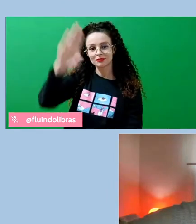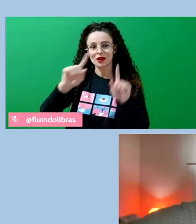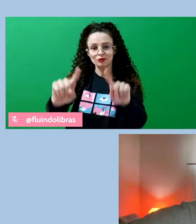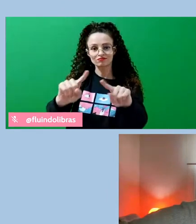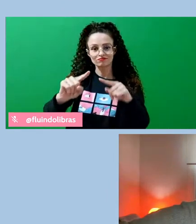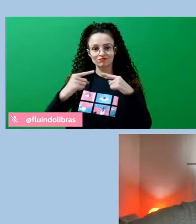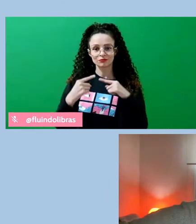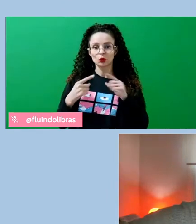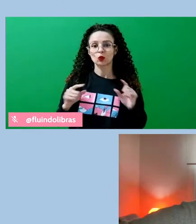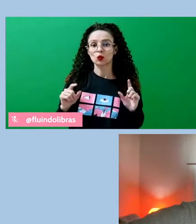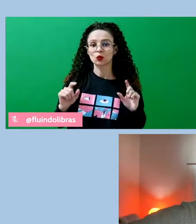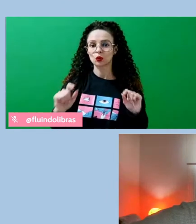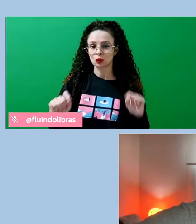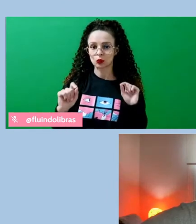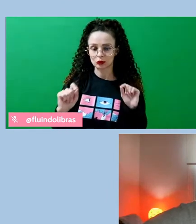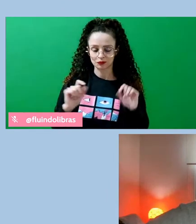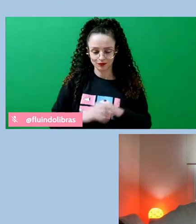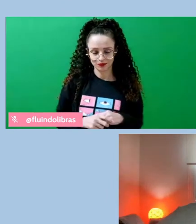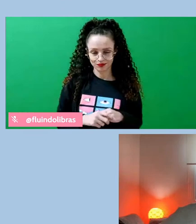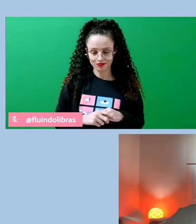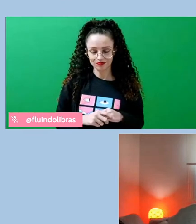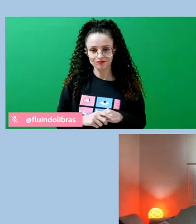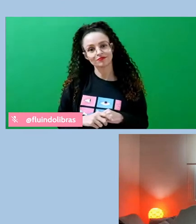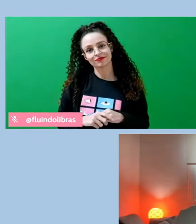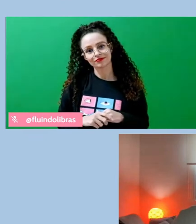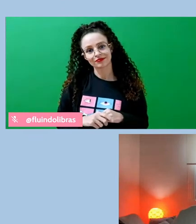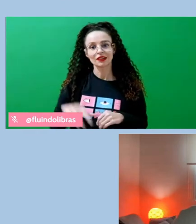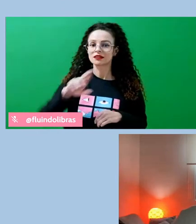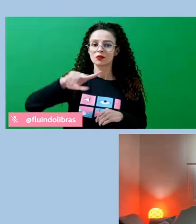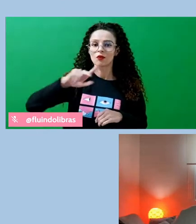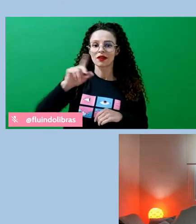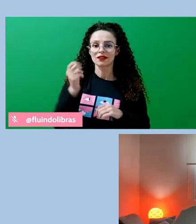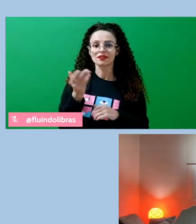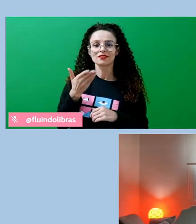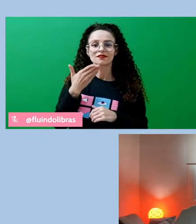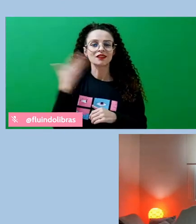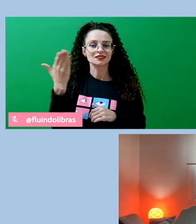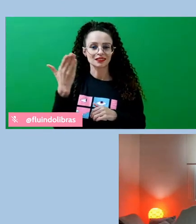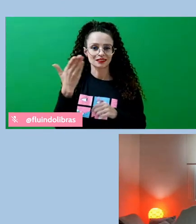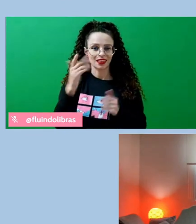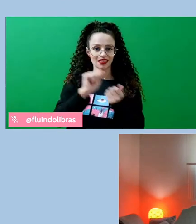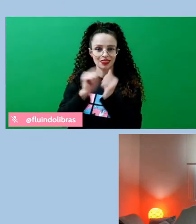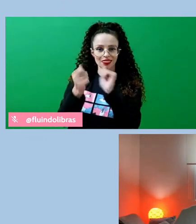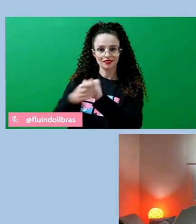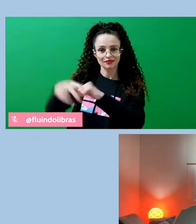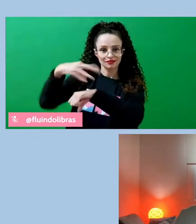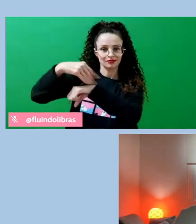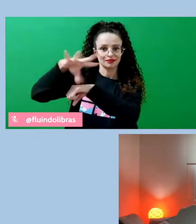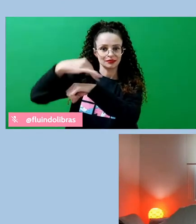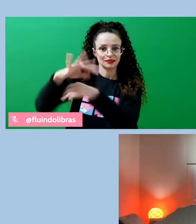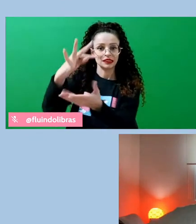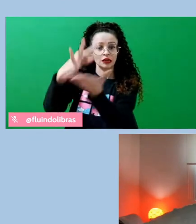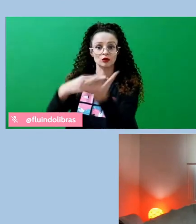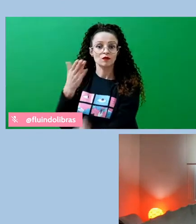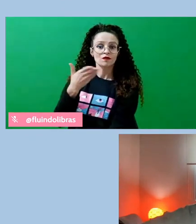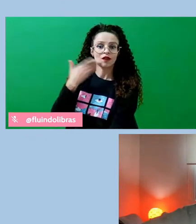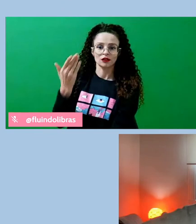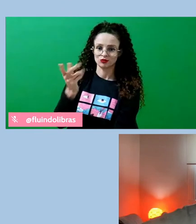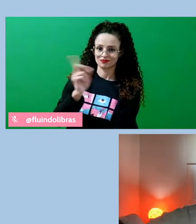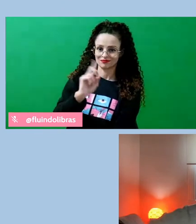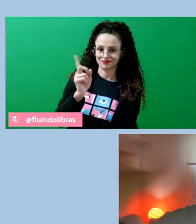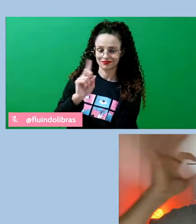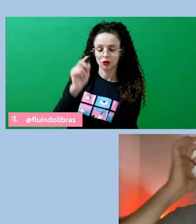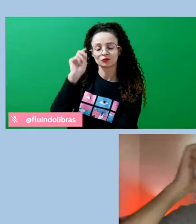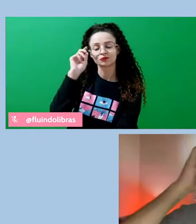não facilitar o texto para a gente. Né? Qual que foi o